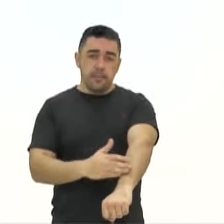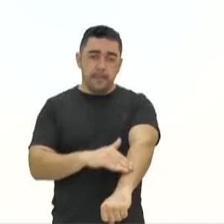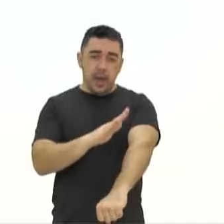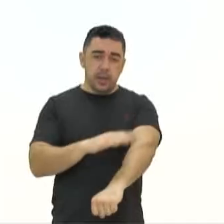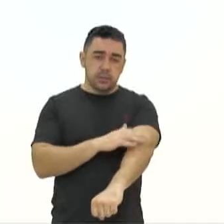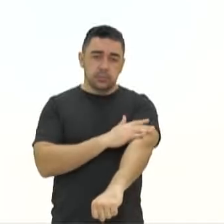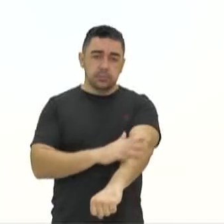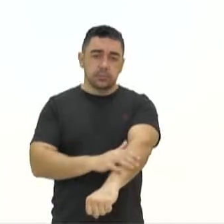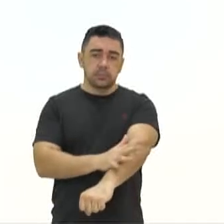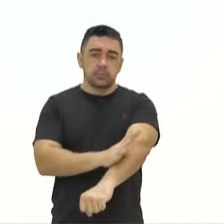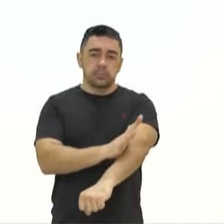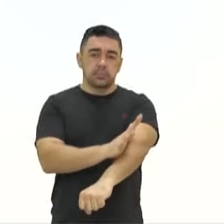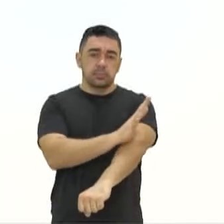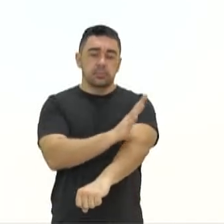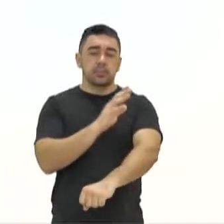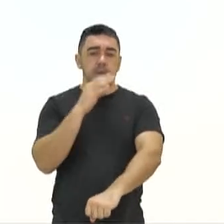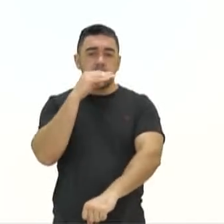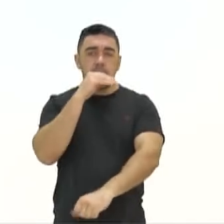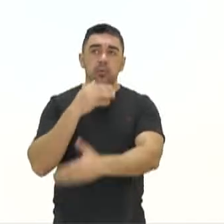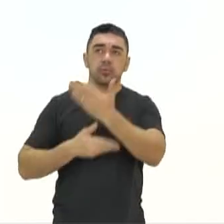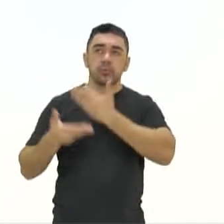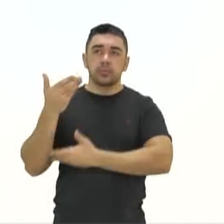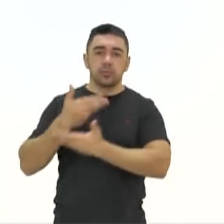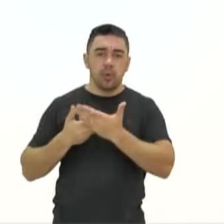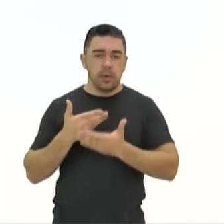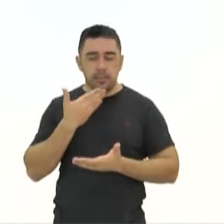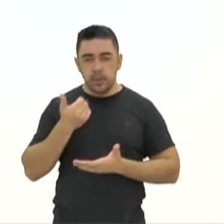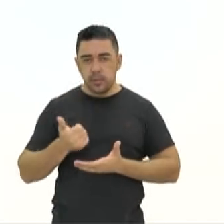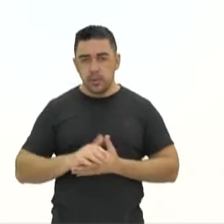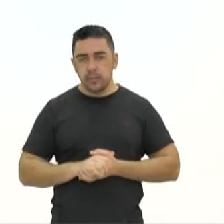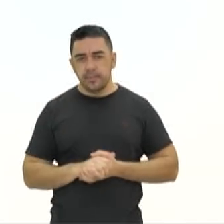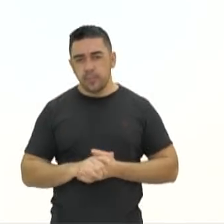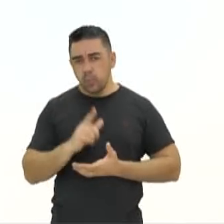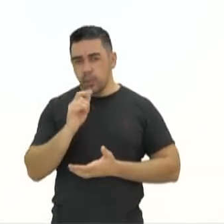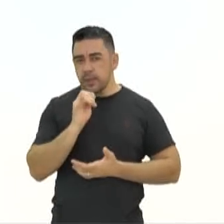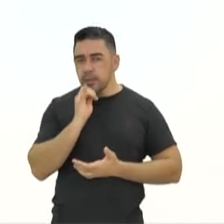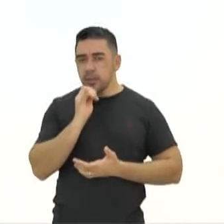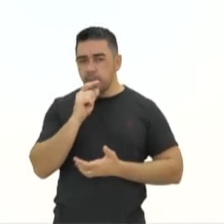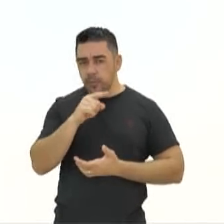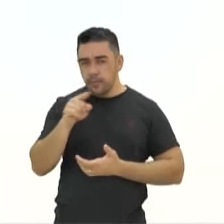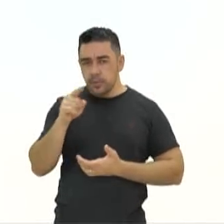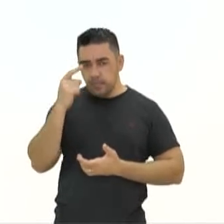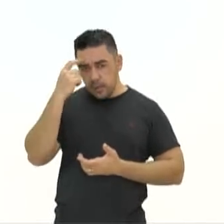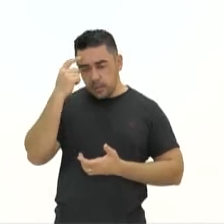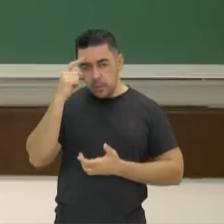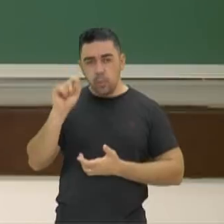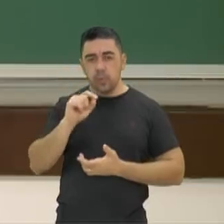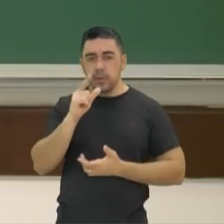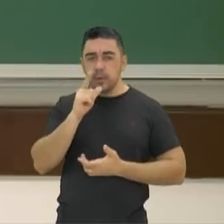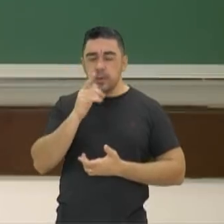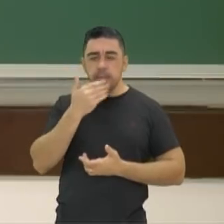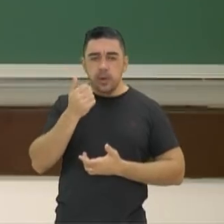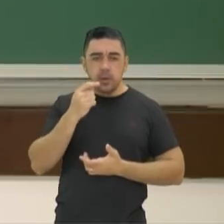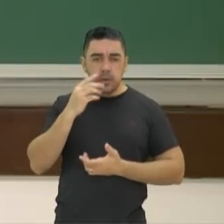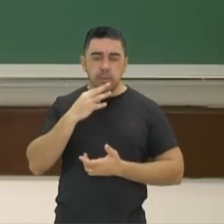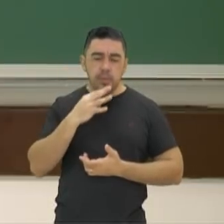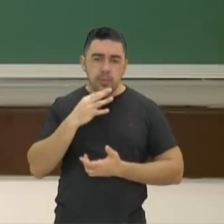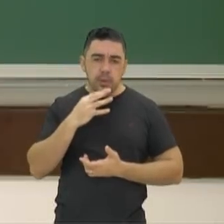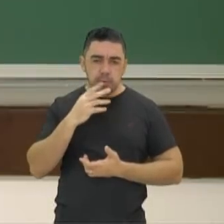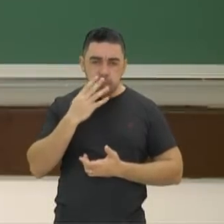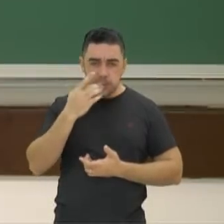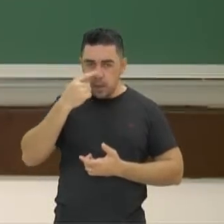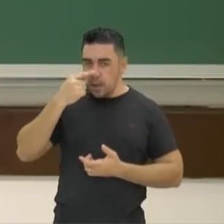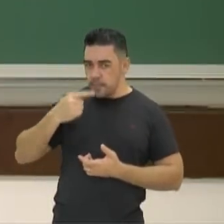animais, isso facilita a troca de calor com o meio, tá? Um exemplo disso, para vocês pensarem um pouco melhor, aquelas orelhas enormes do